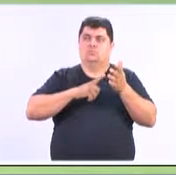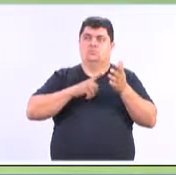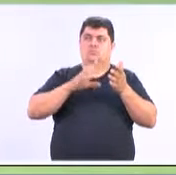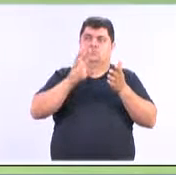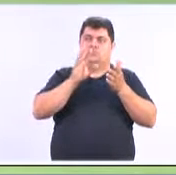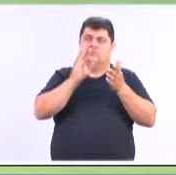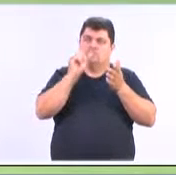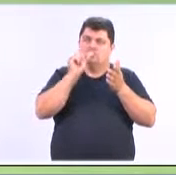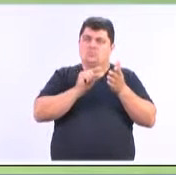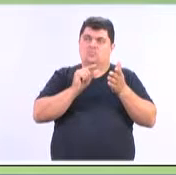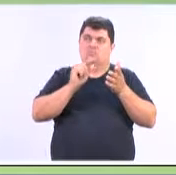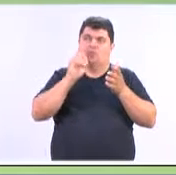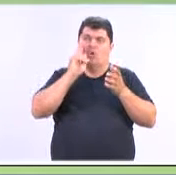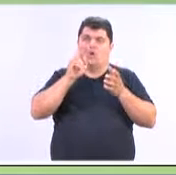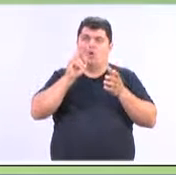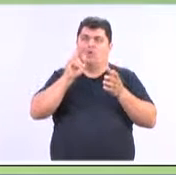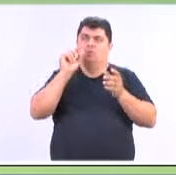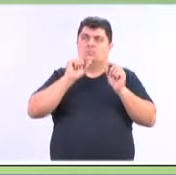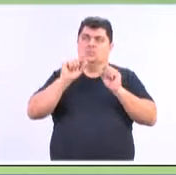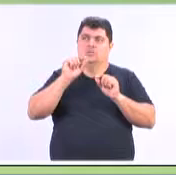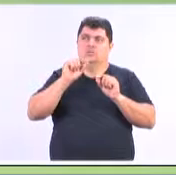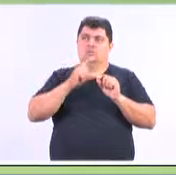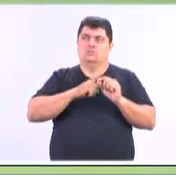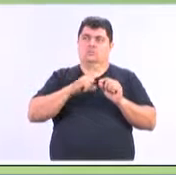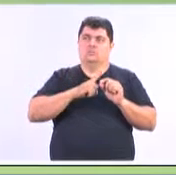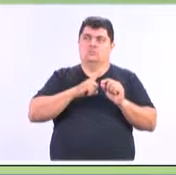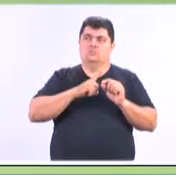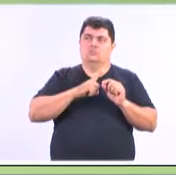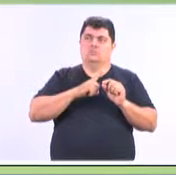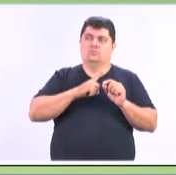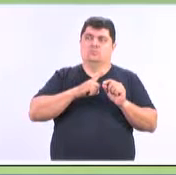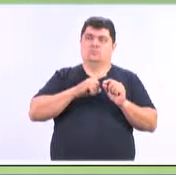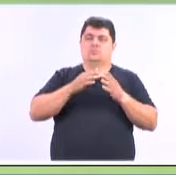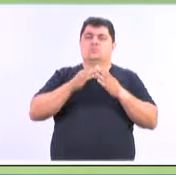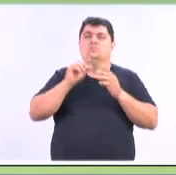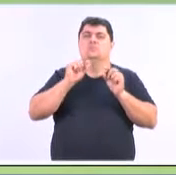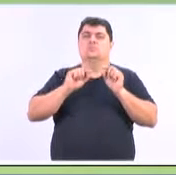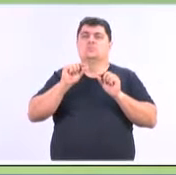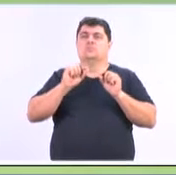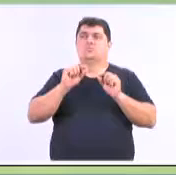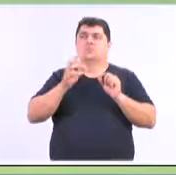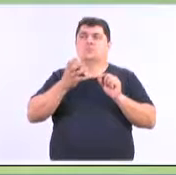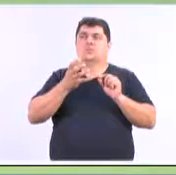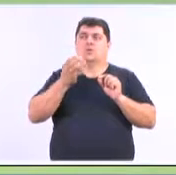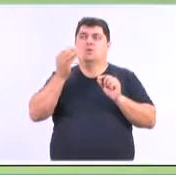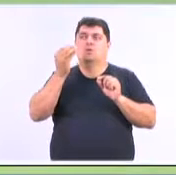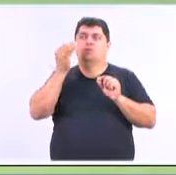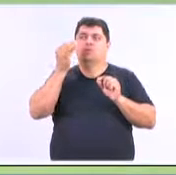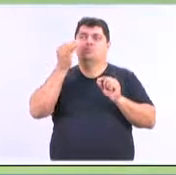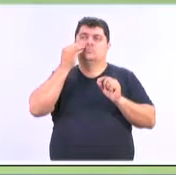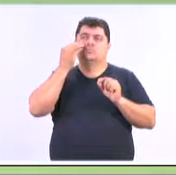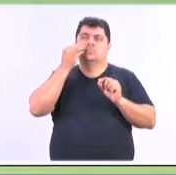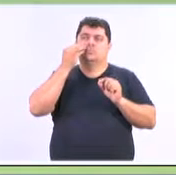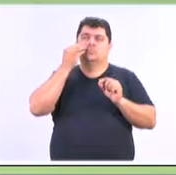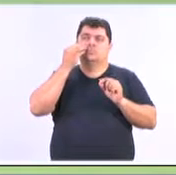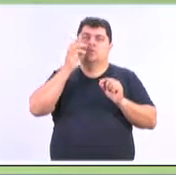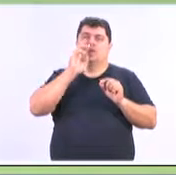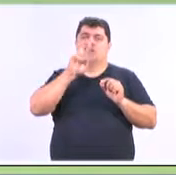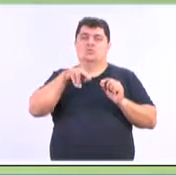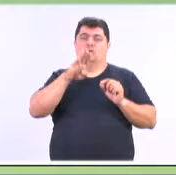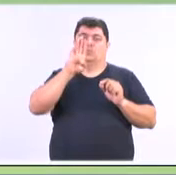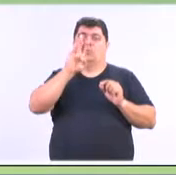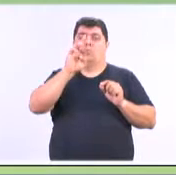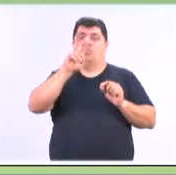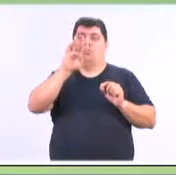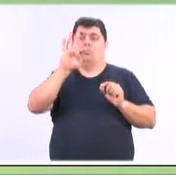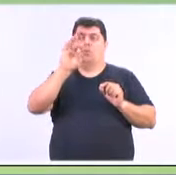aqui. Vamos observar o seguinte, gente. Ó, o que eu estou pedindo? O que eu queria lá? O meu resultado bruto, não é isso,